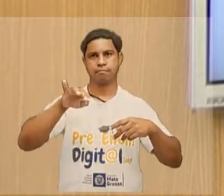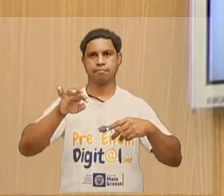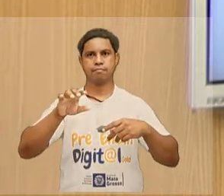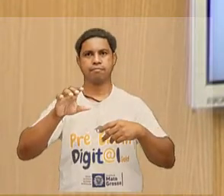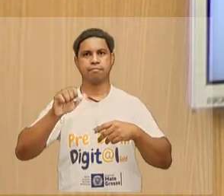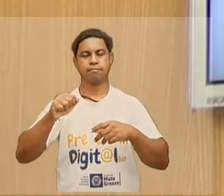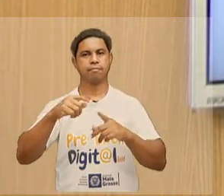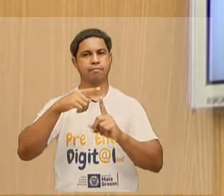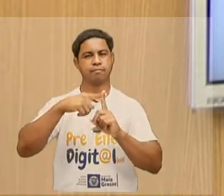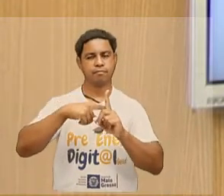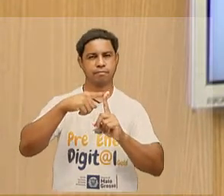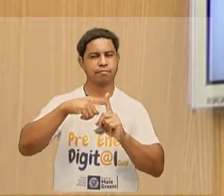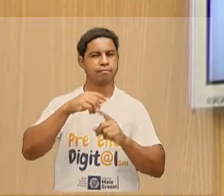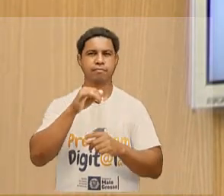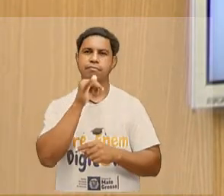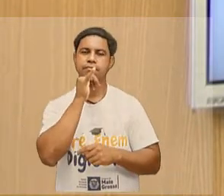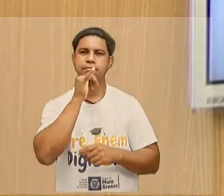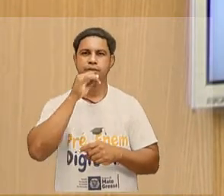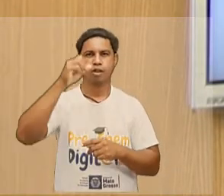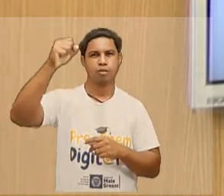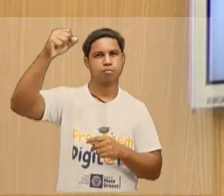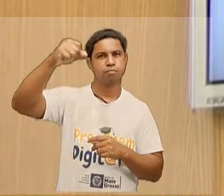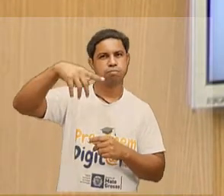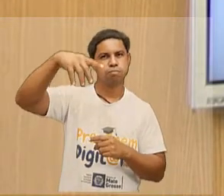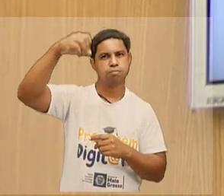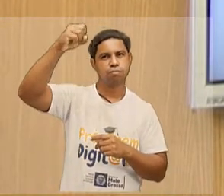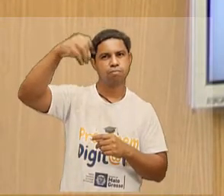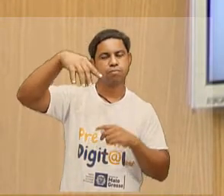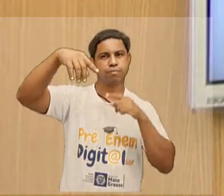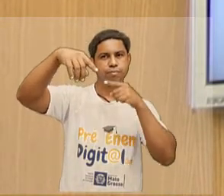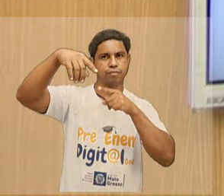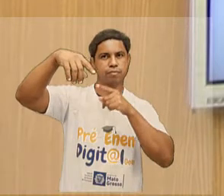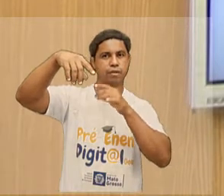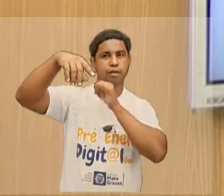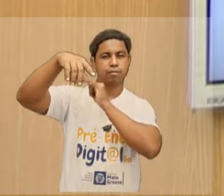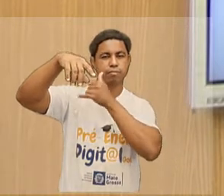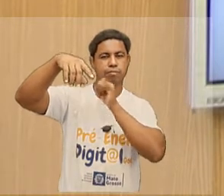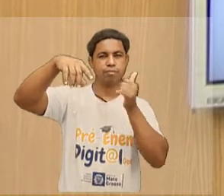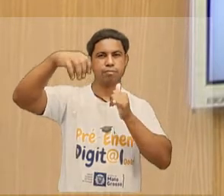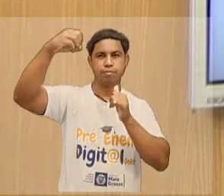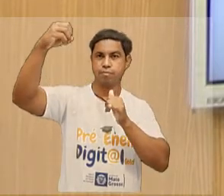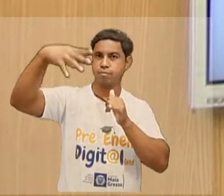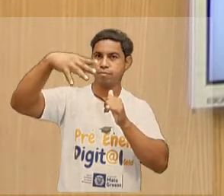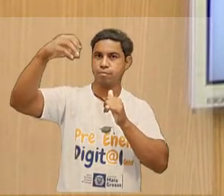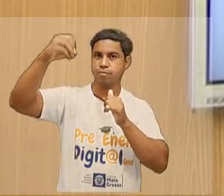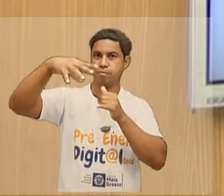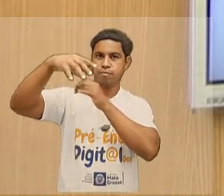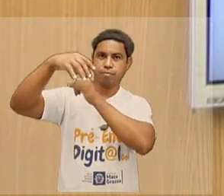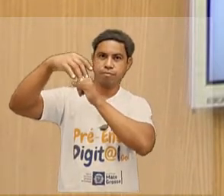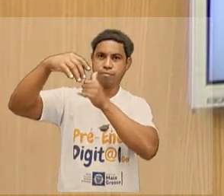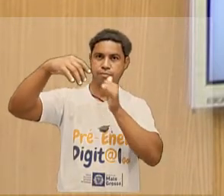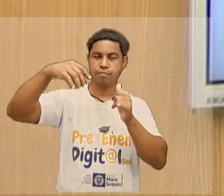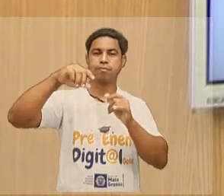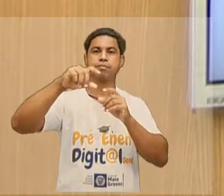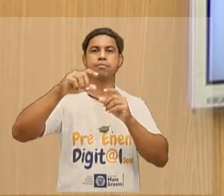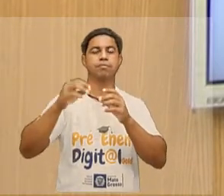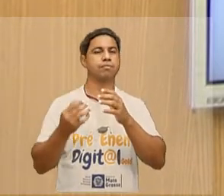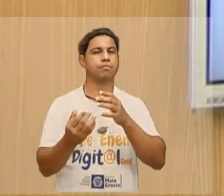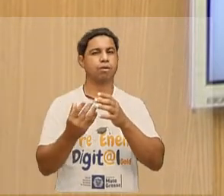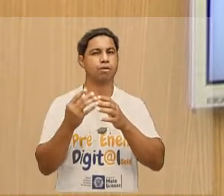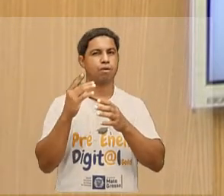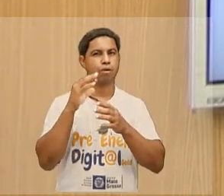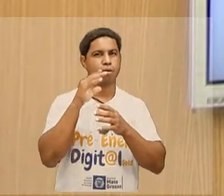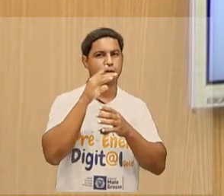uma lâmpada está ligada, emitindo luz, radiação luminosa, ela aquece. Então ela transforma